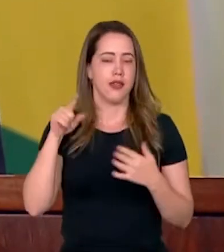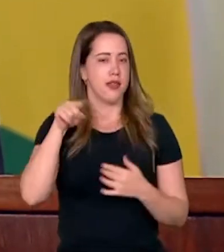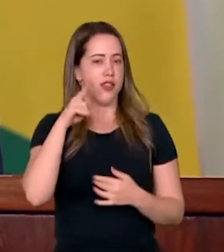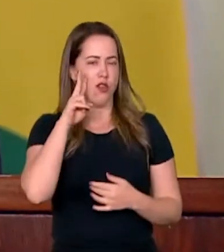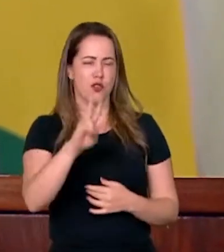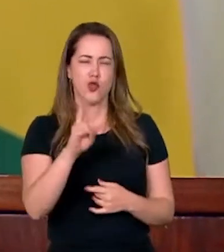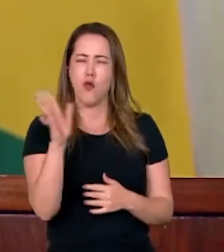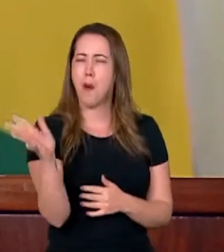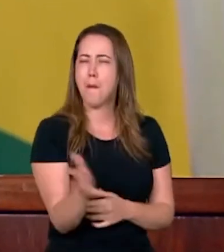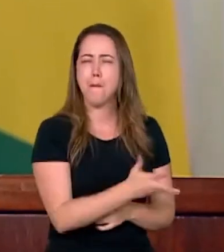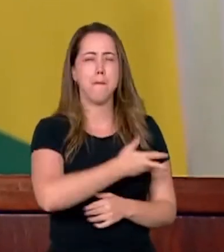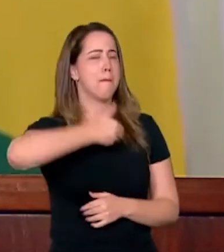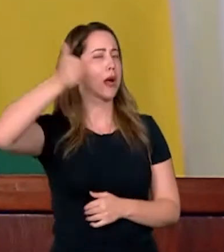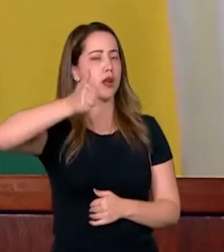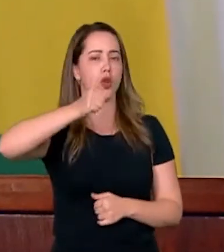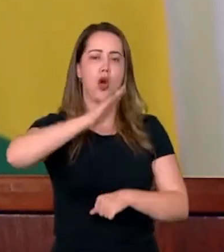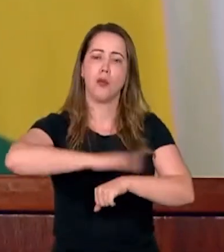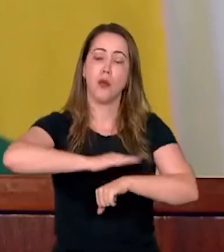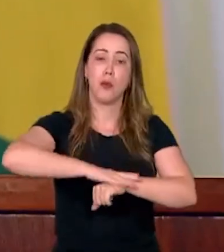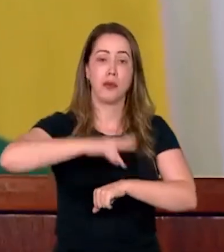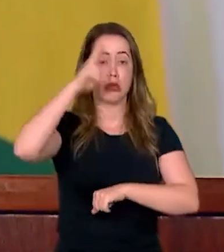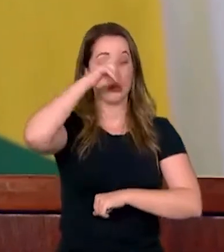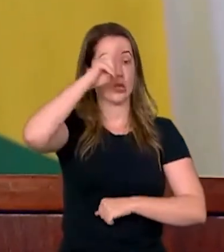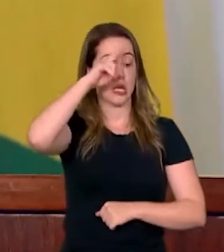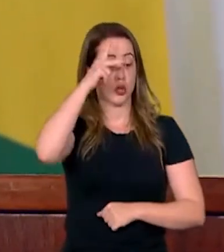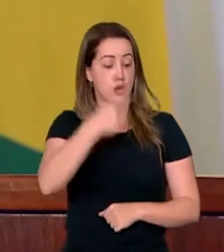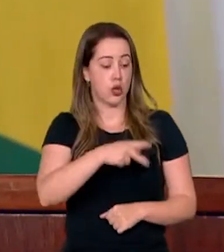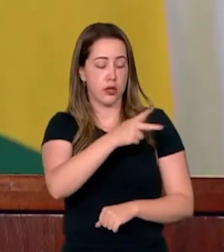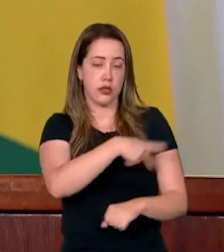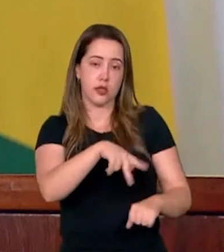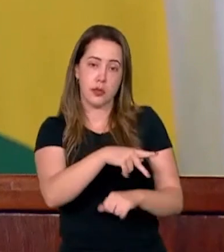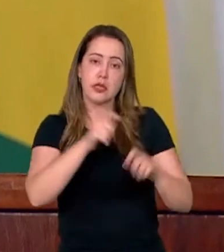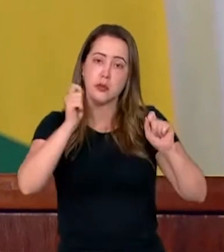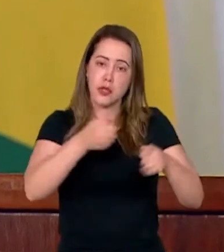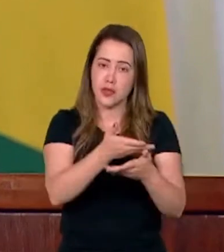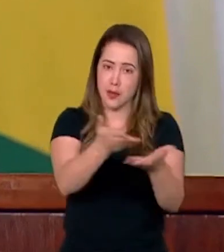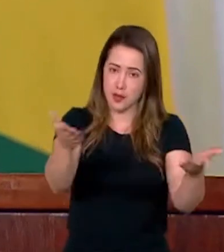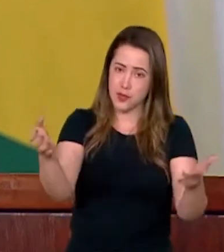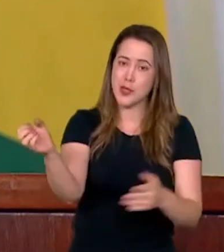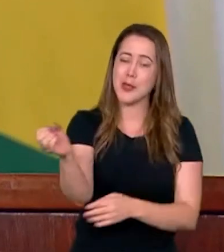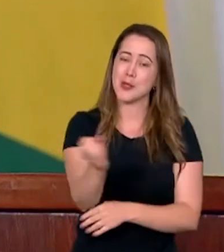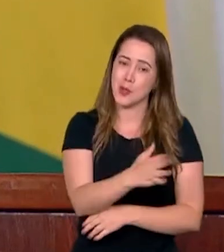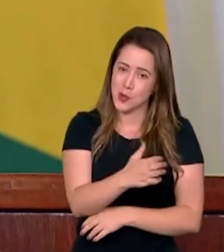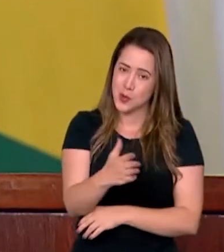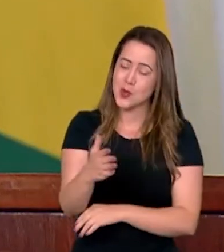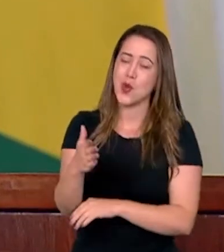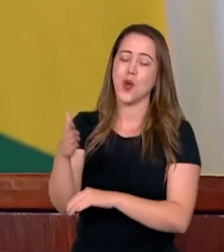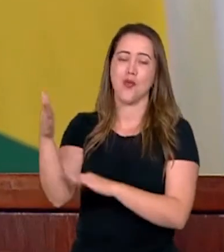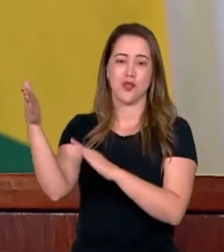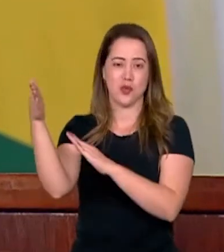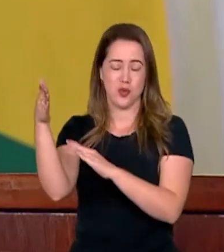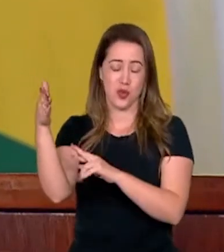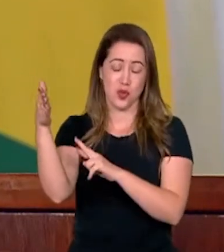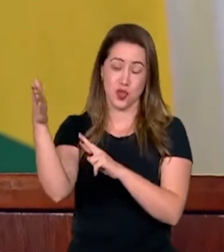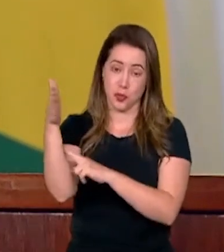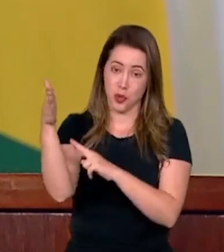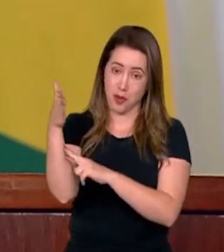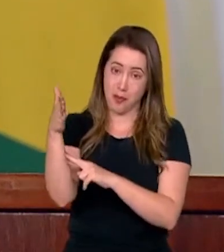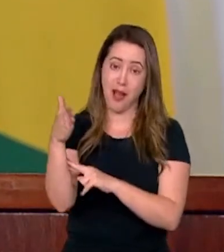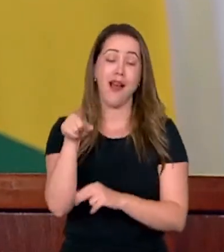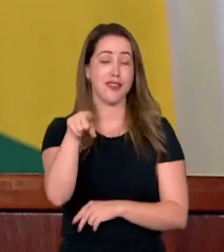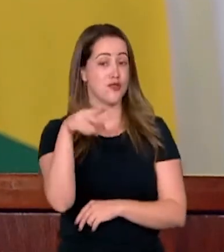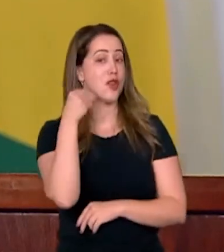da história desse país. Eu posso dizer aos jovens diplomatas e aos velhos também, aos velhos não,